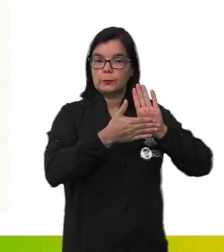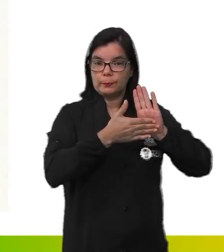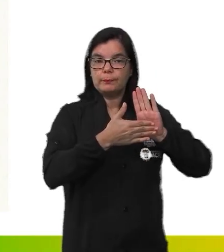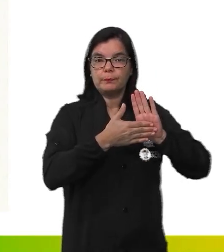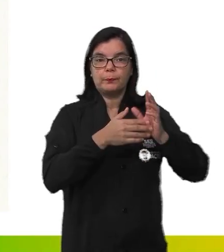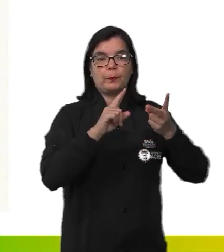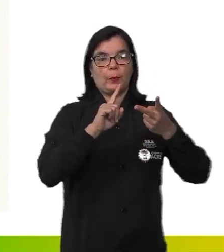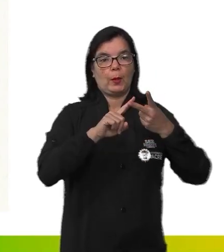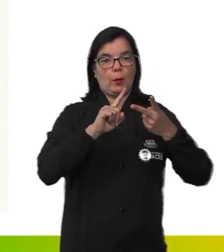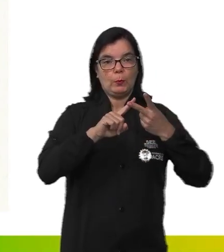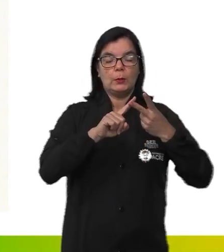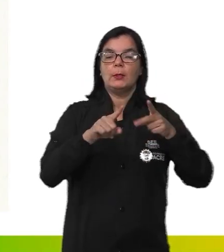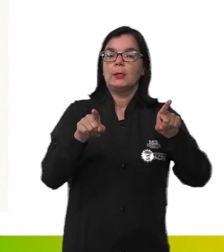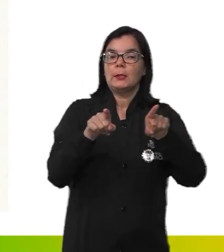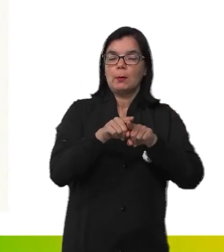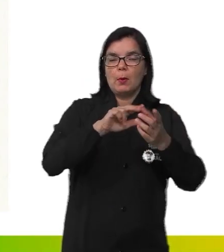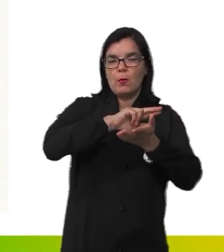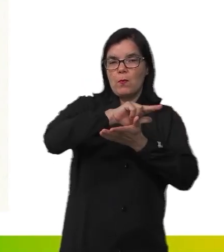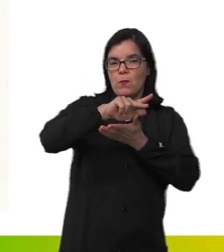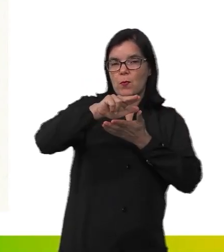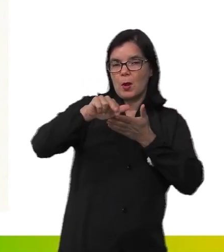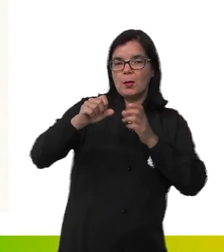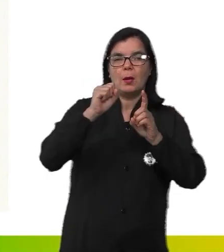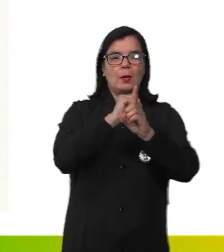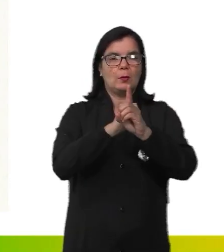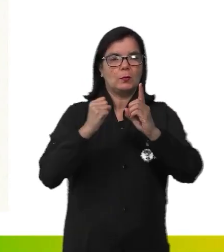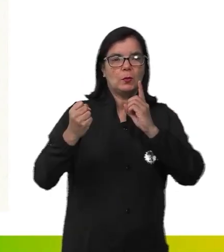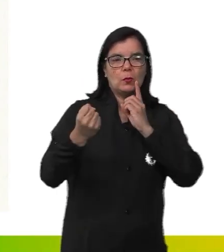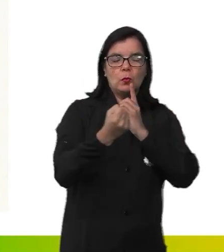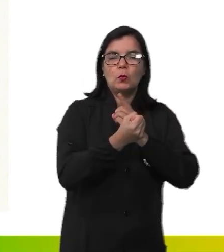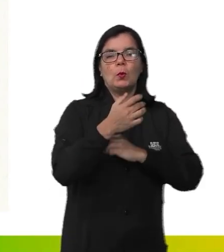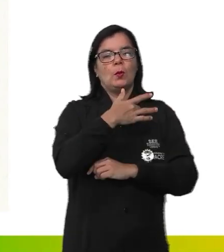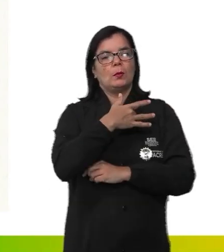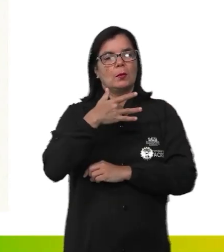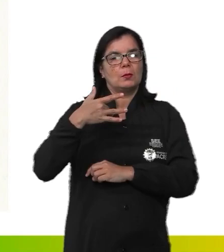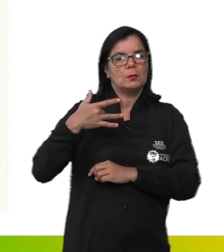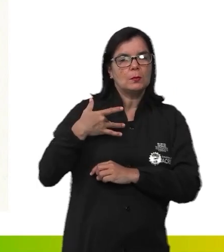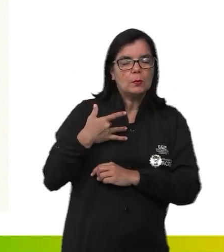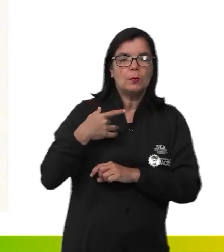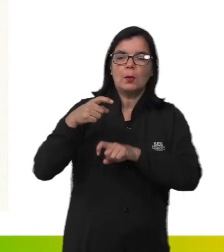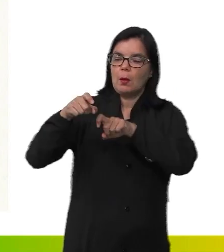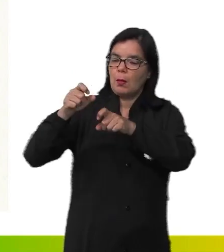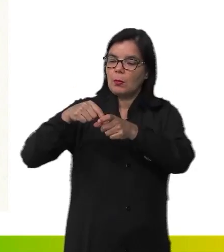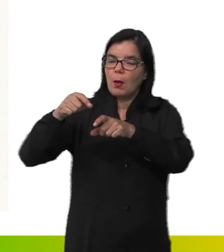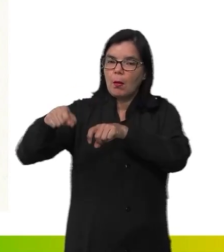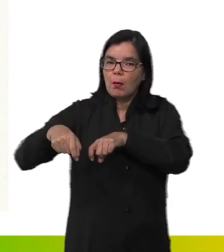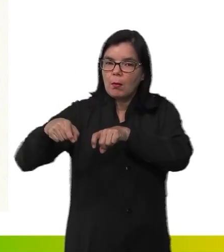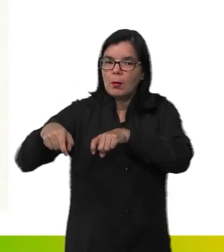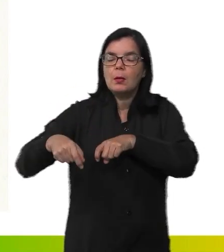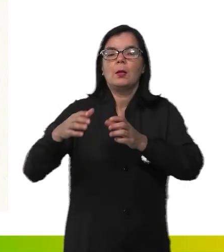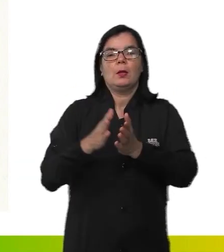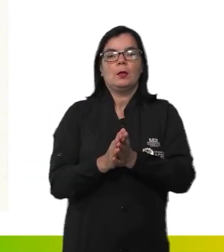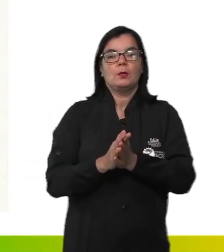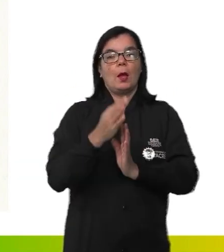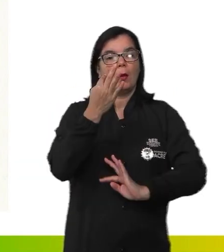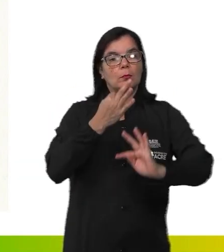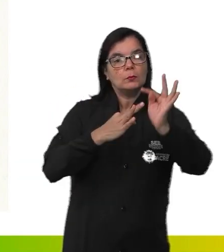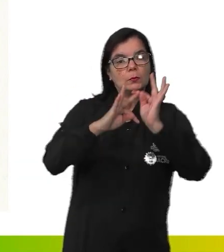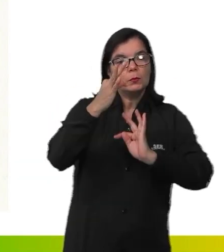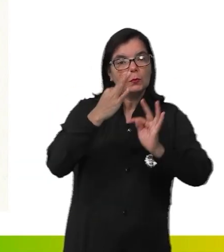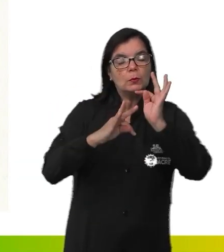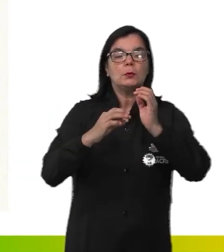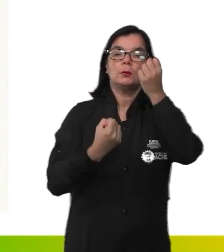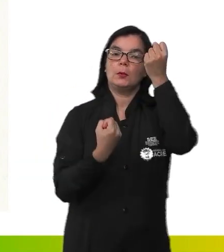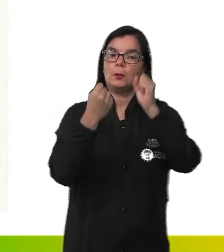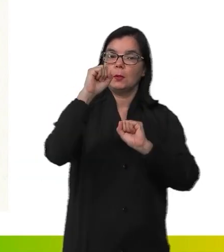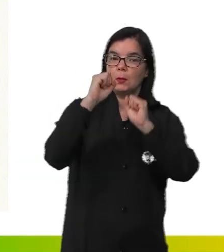tá? Tem impactos profundos em diversas áreas da sociedade, como na saúde, na agricultura, na ecologia, na tecnologia e na